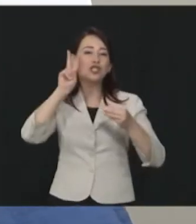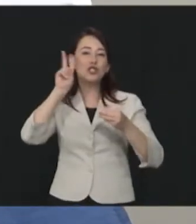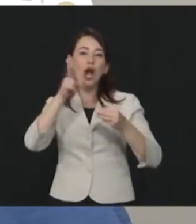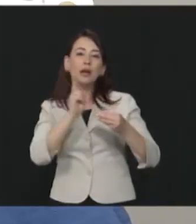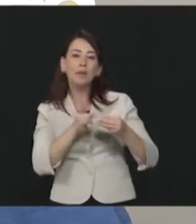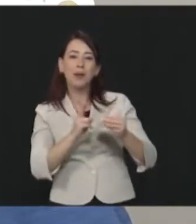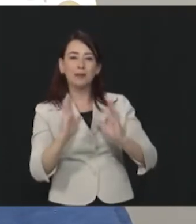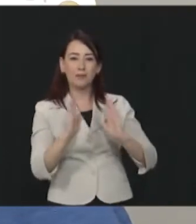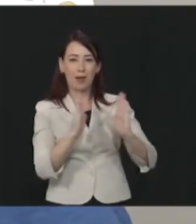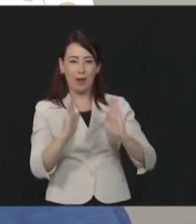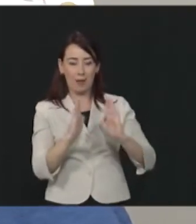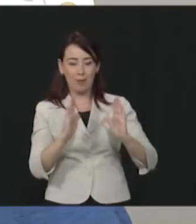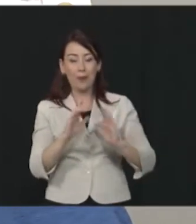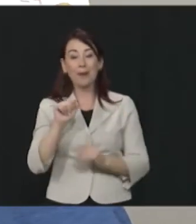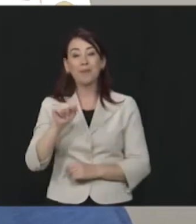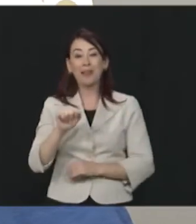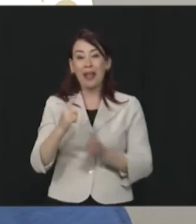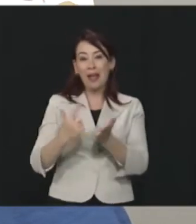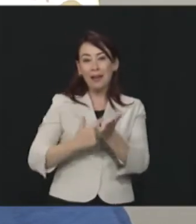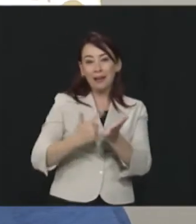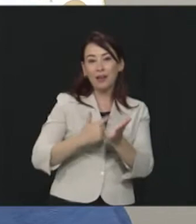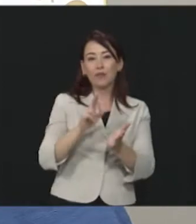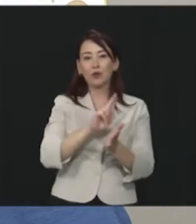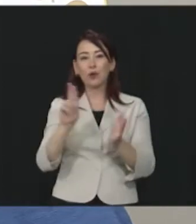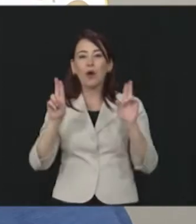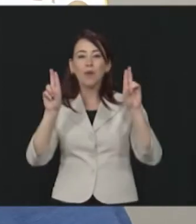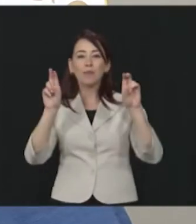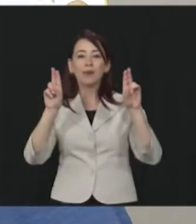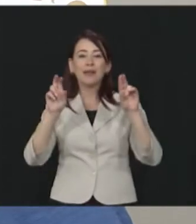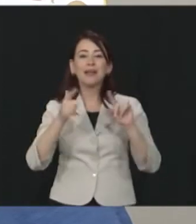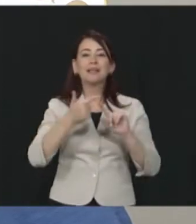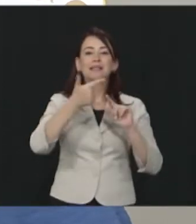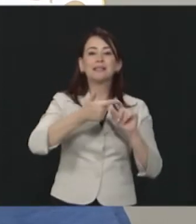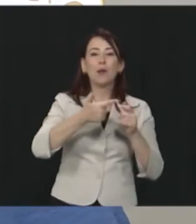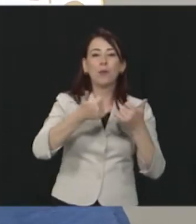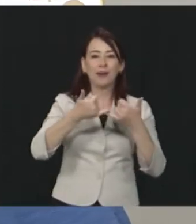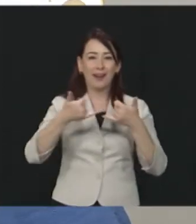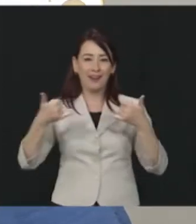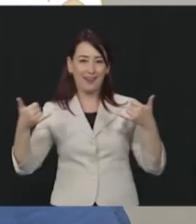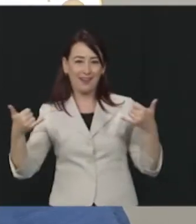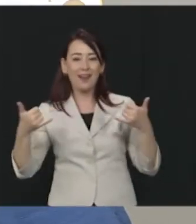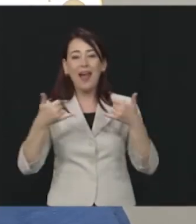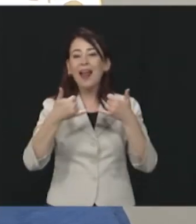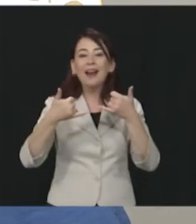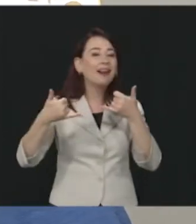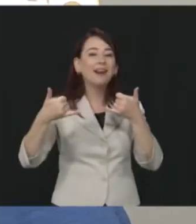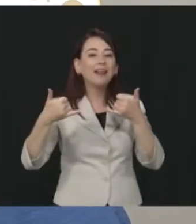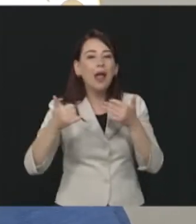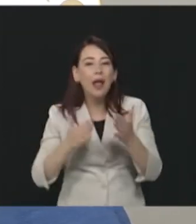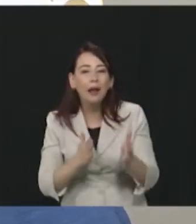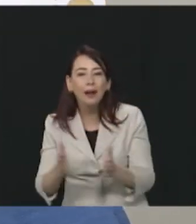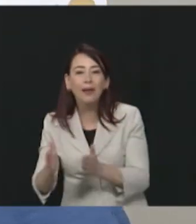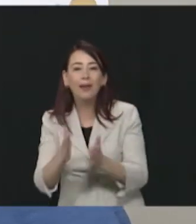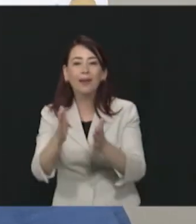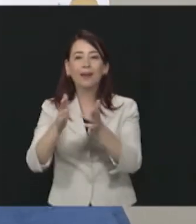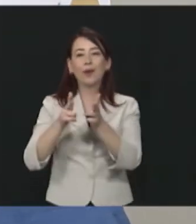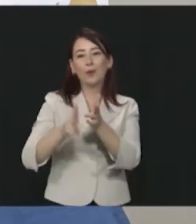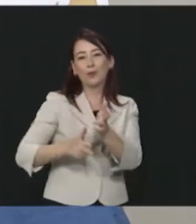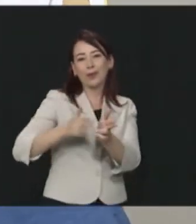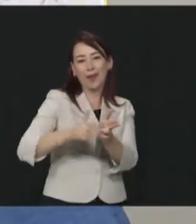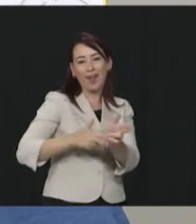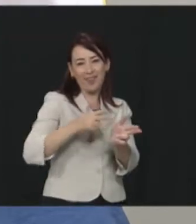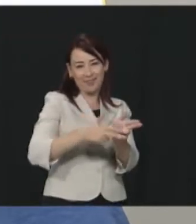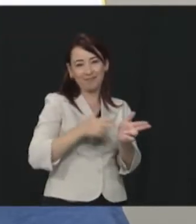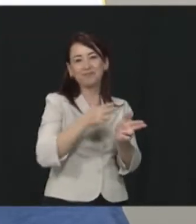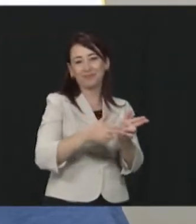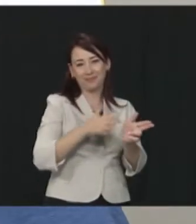primeiro é porque o meu avô era agente de estação, chefe de estação de trem. Por isso essa linha de trem aqui no livro. Por isso a linha de trem. E aí,